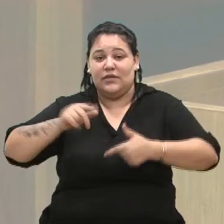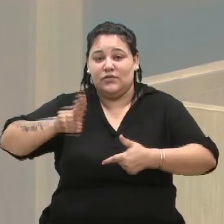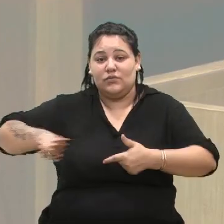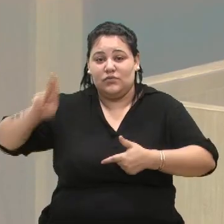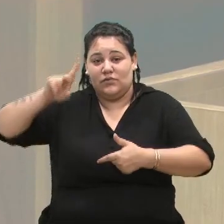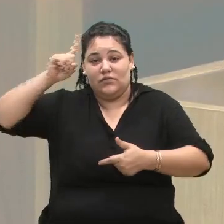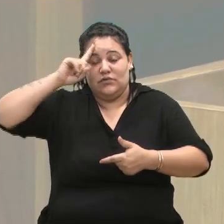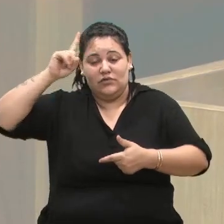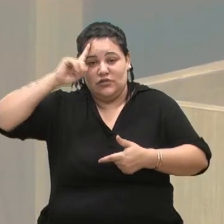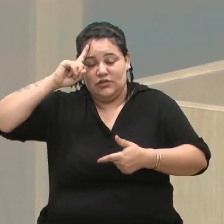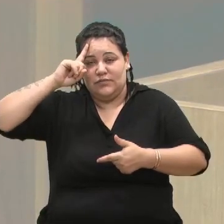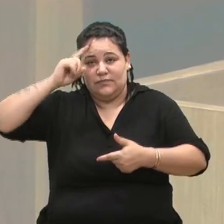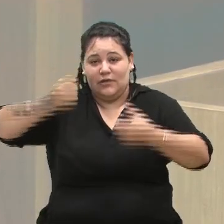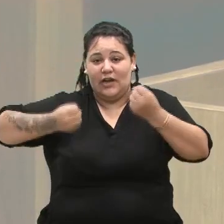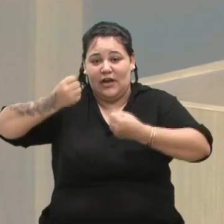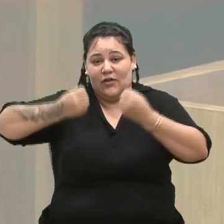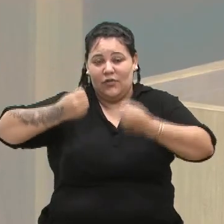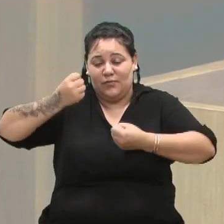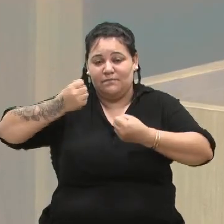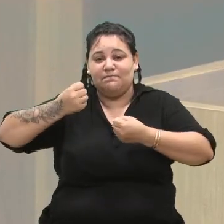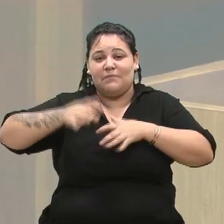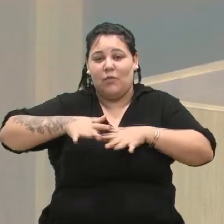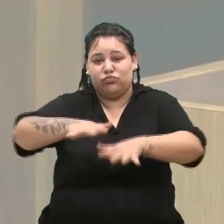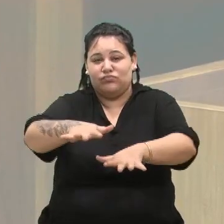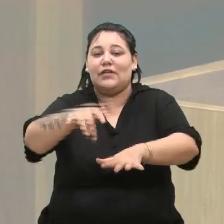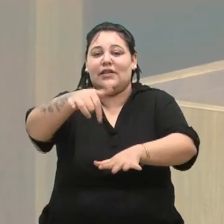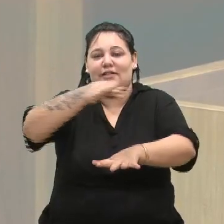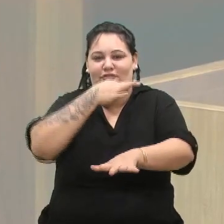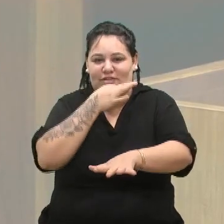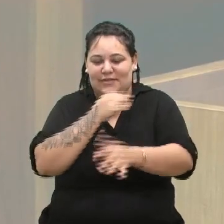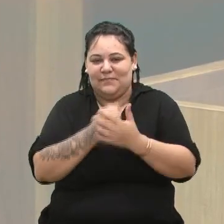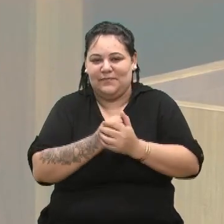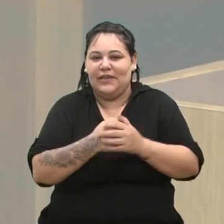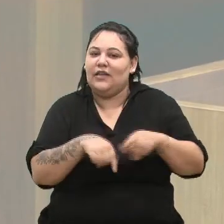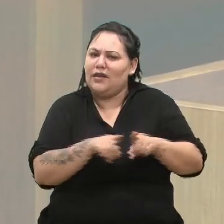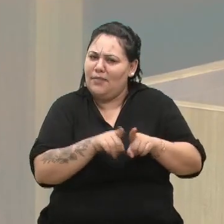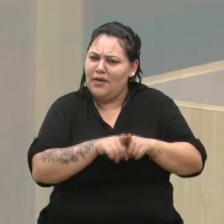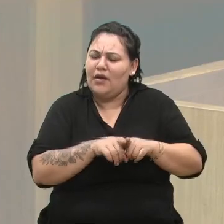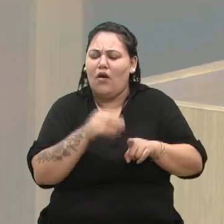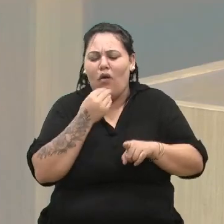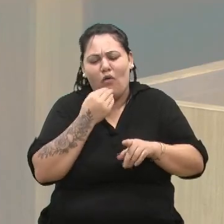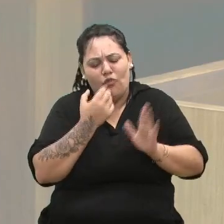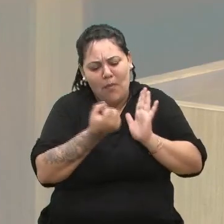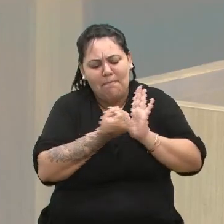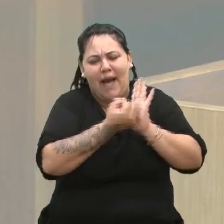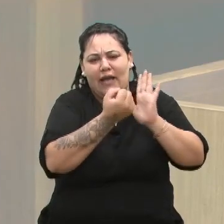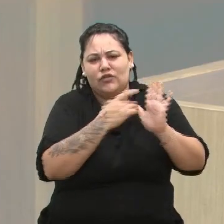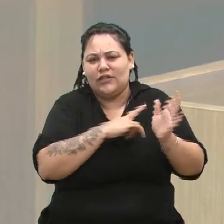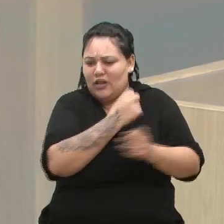para rodar na cidade de Caxias do Sul. Isso sem falar no impacto aí no meio ambiente,